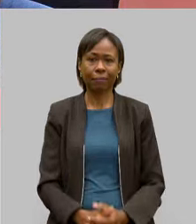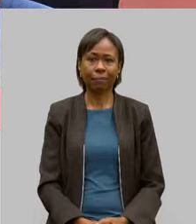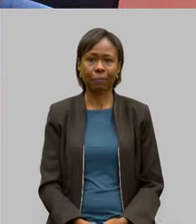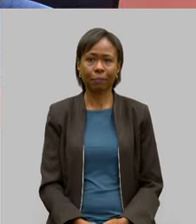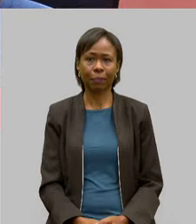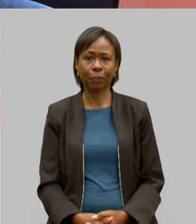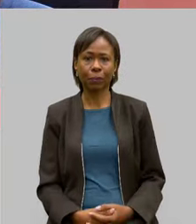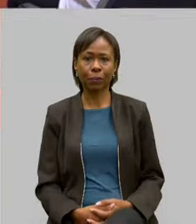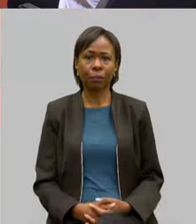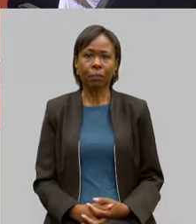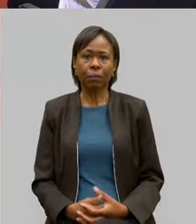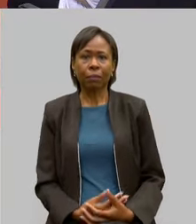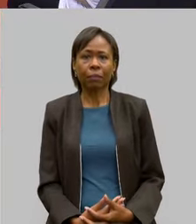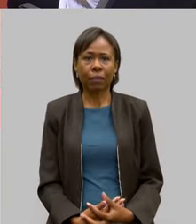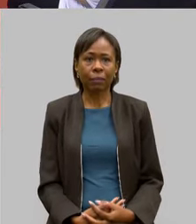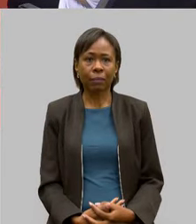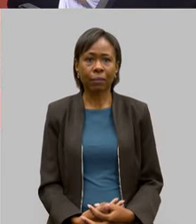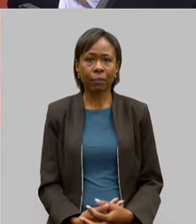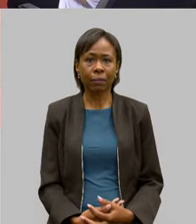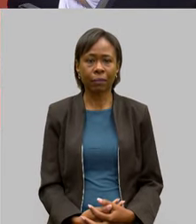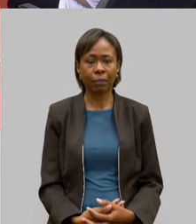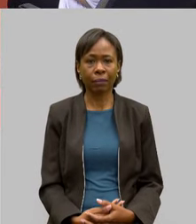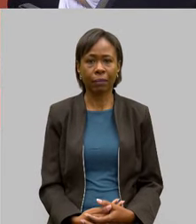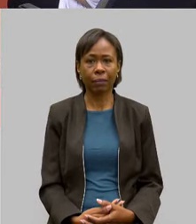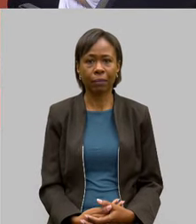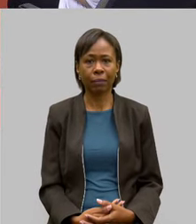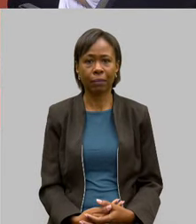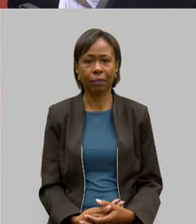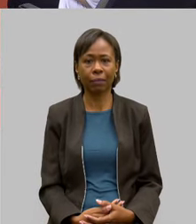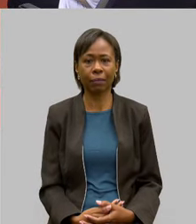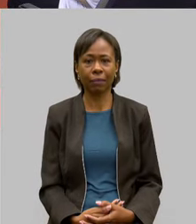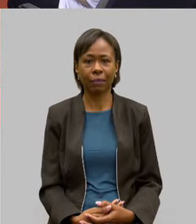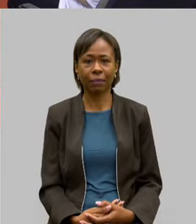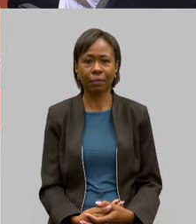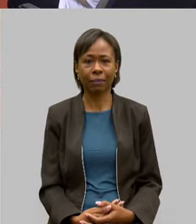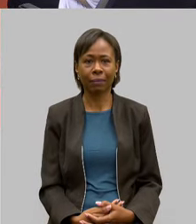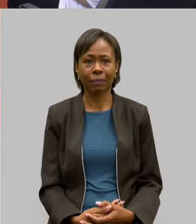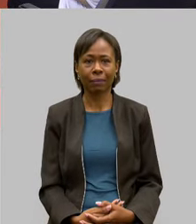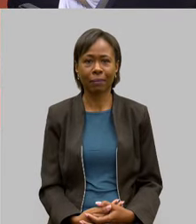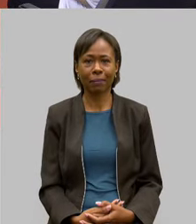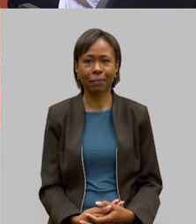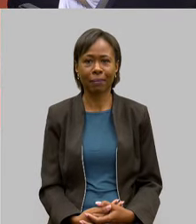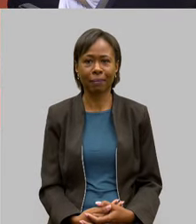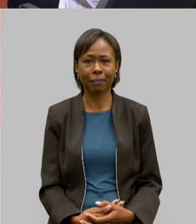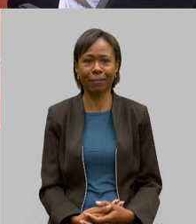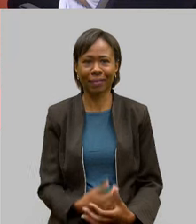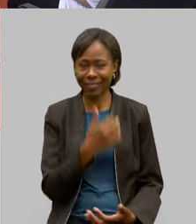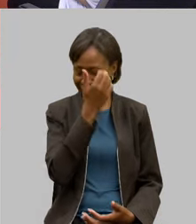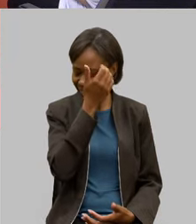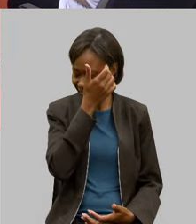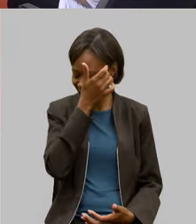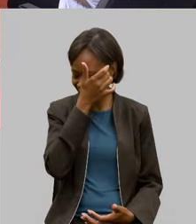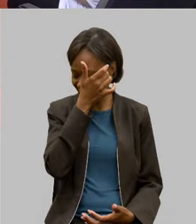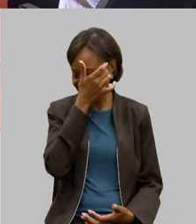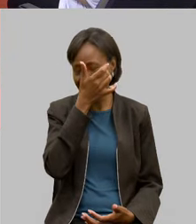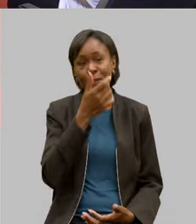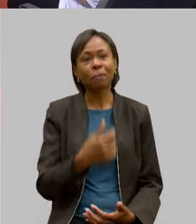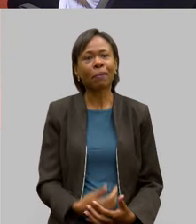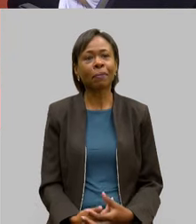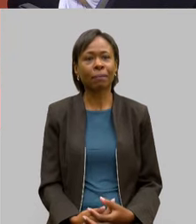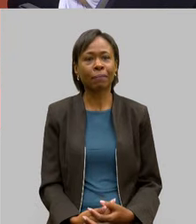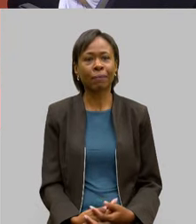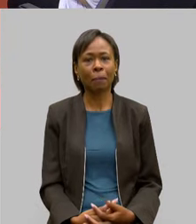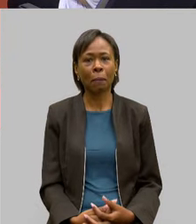apanhando aqui ah só um probleminha aqui per aí Aí